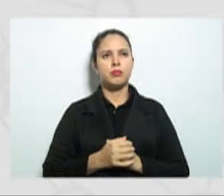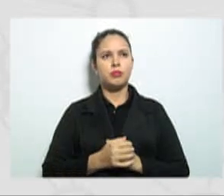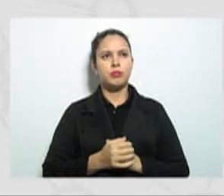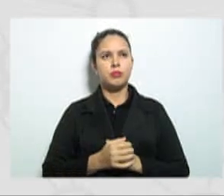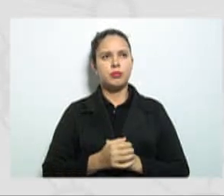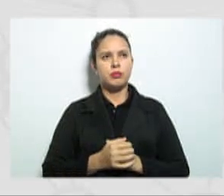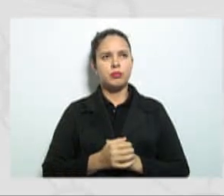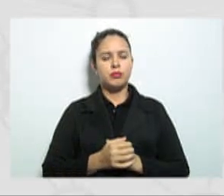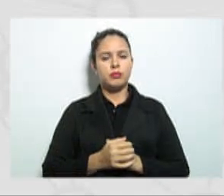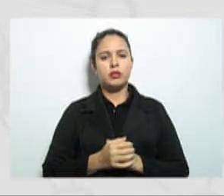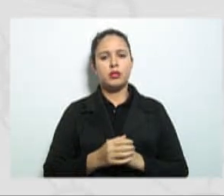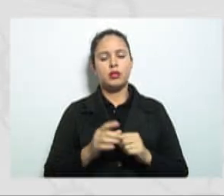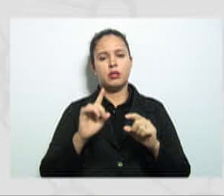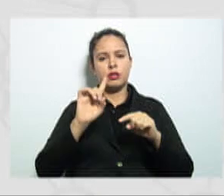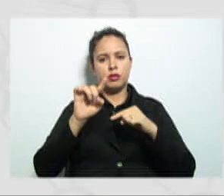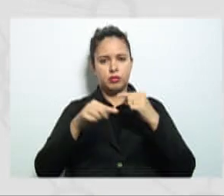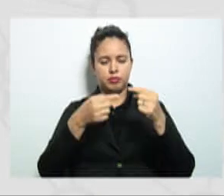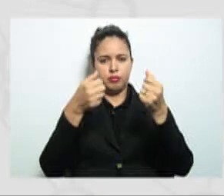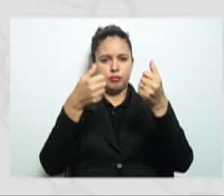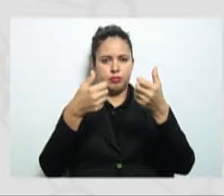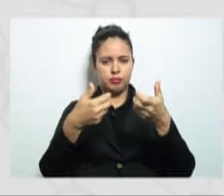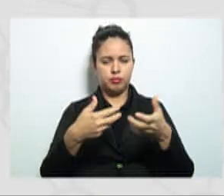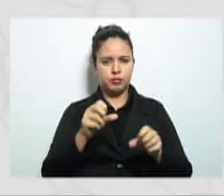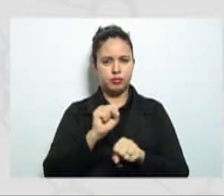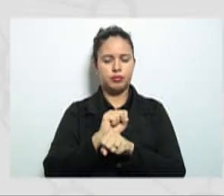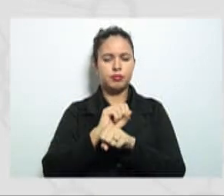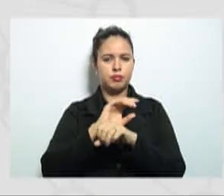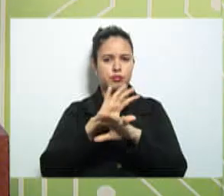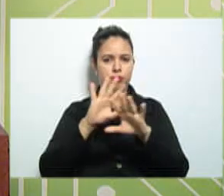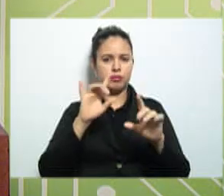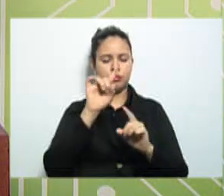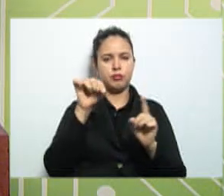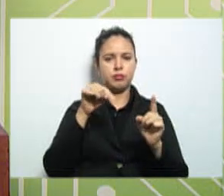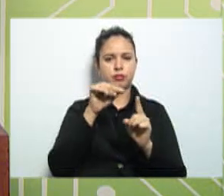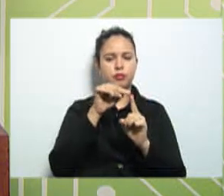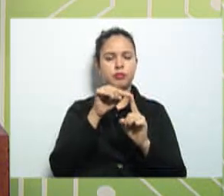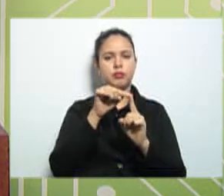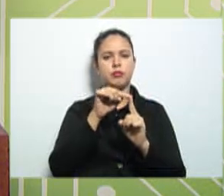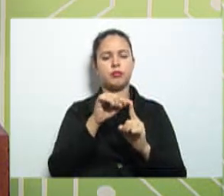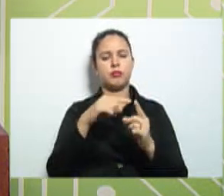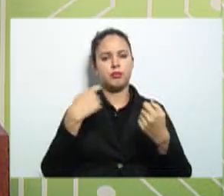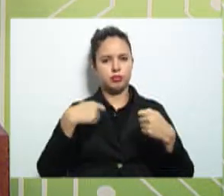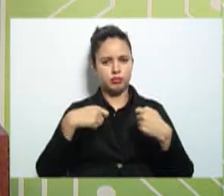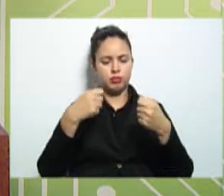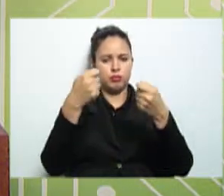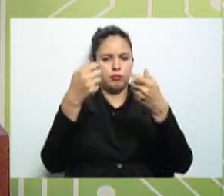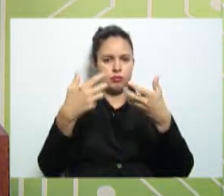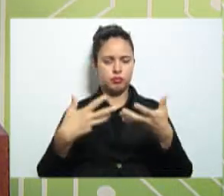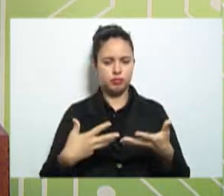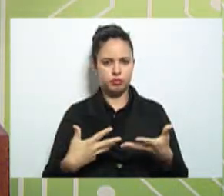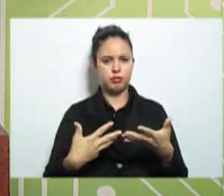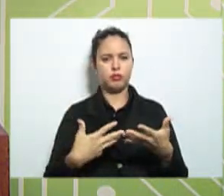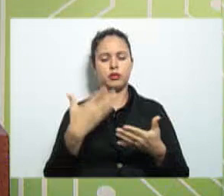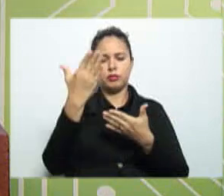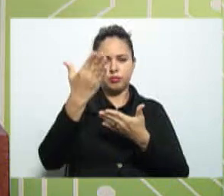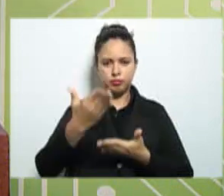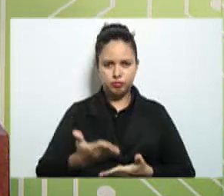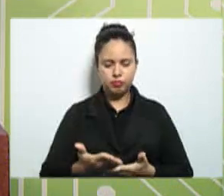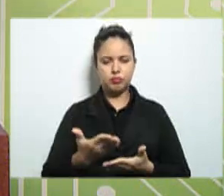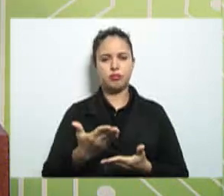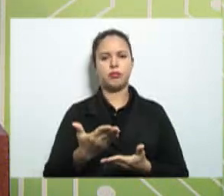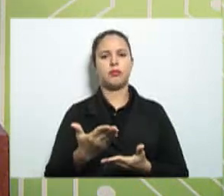vai dizer de maneira clara, objetiva, o que você tem por dizer, utilizando o pronome de tratamento adequado. Vossa Excelência,